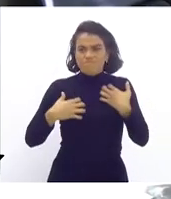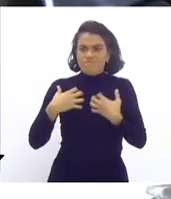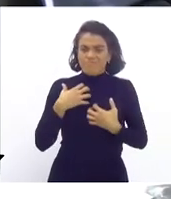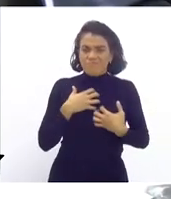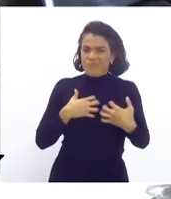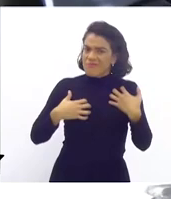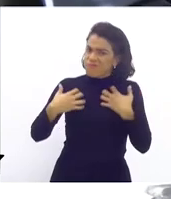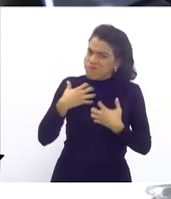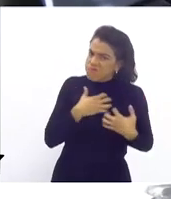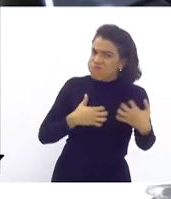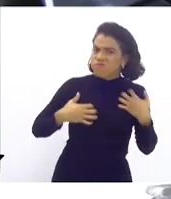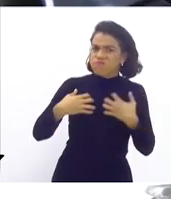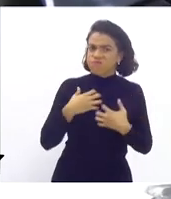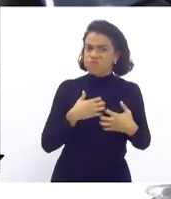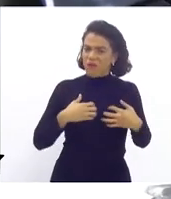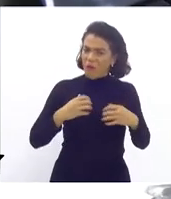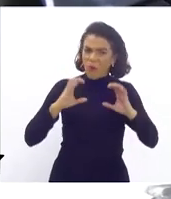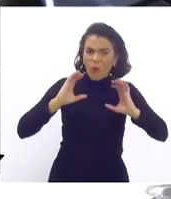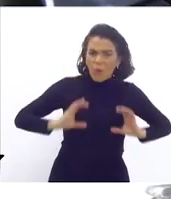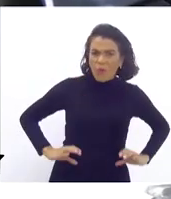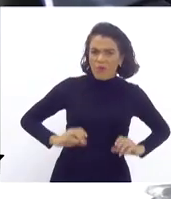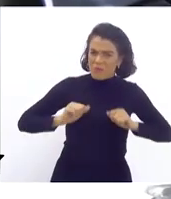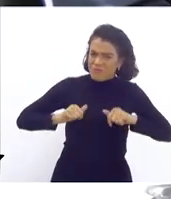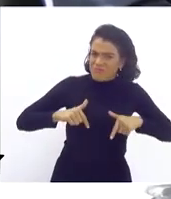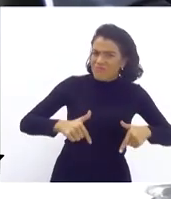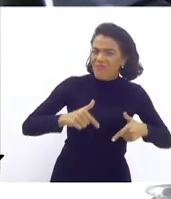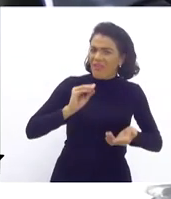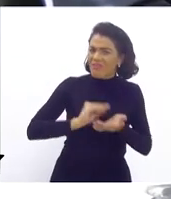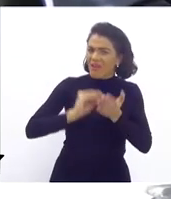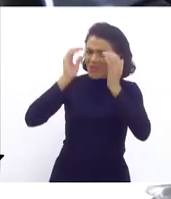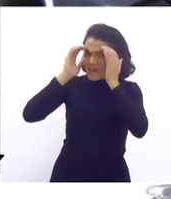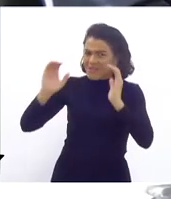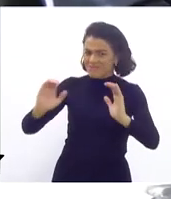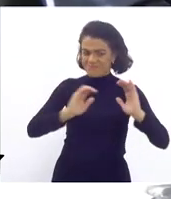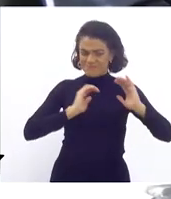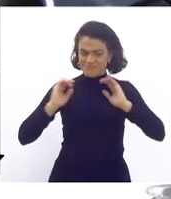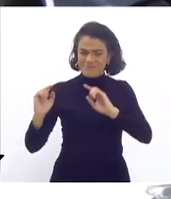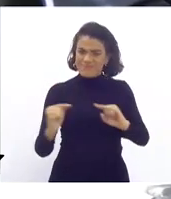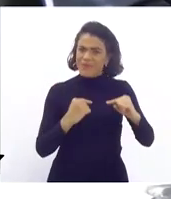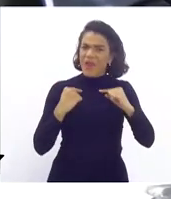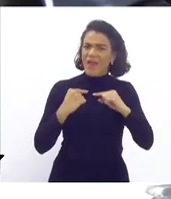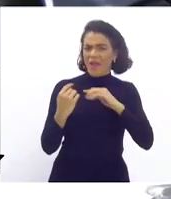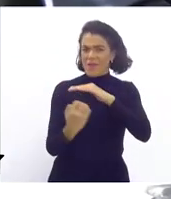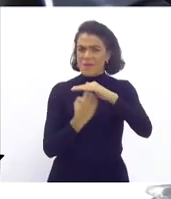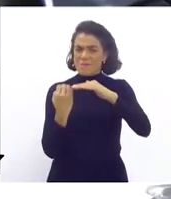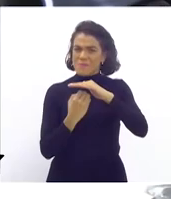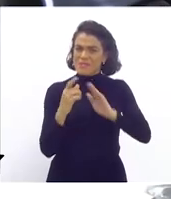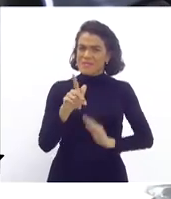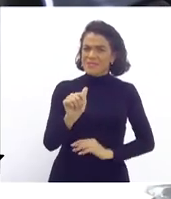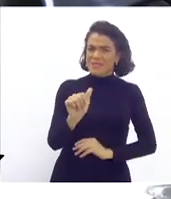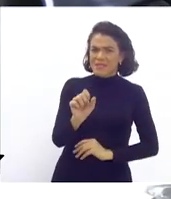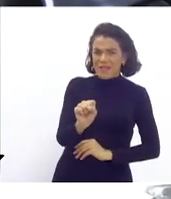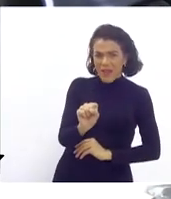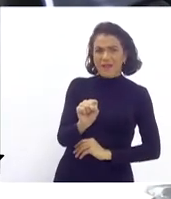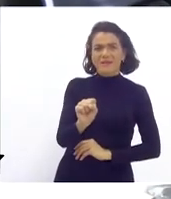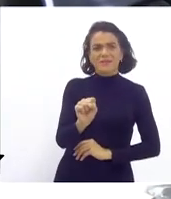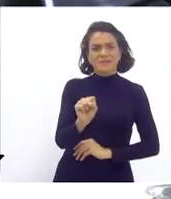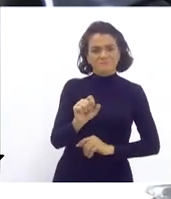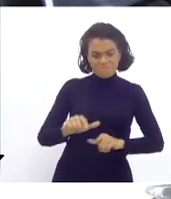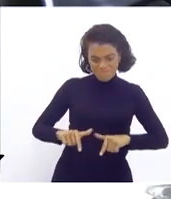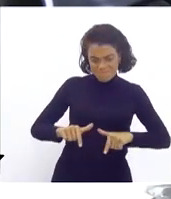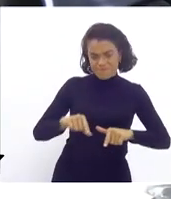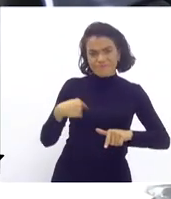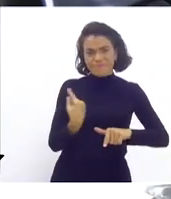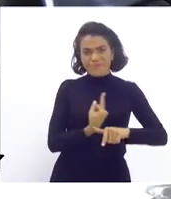contrariado com esses atos de de respeito que a empresa de gás faz com o Parlamento Fluminense e aí